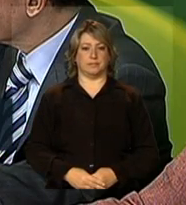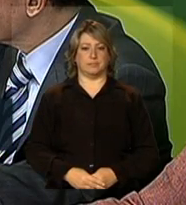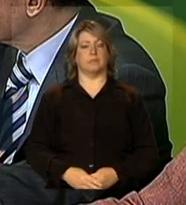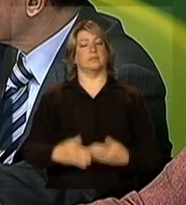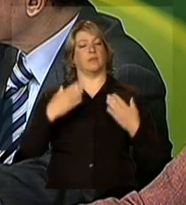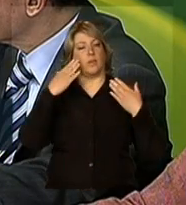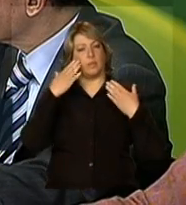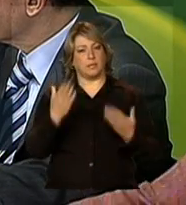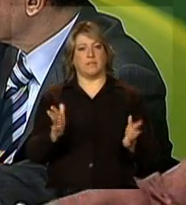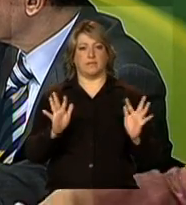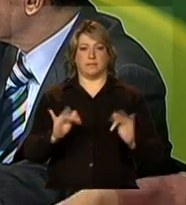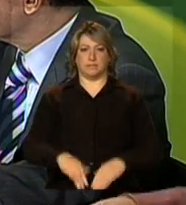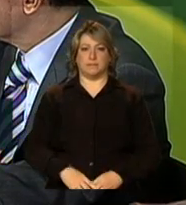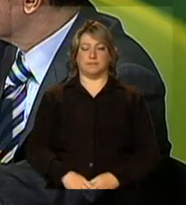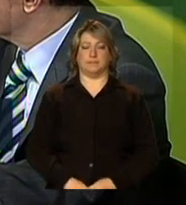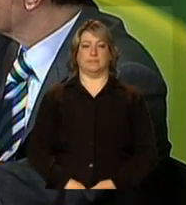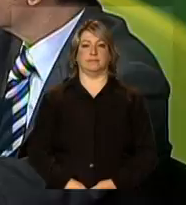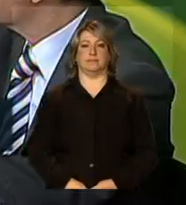Obrigada, gente.